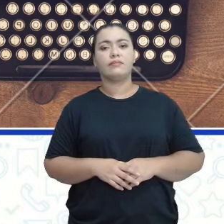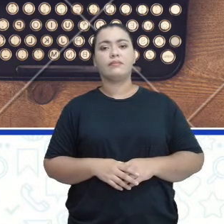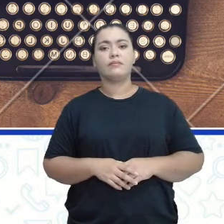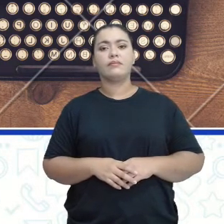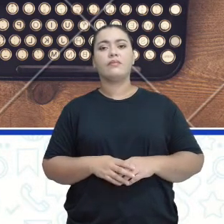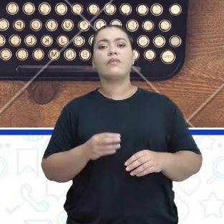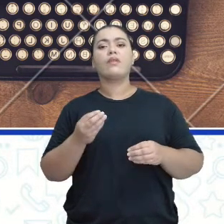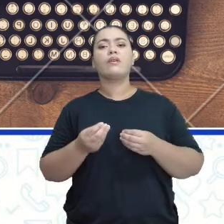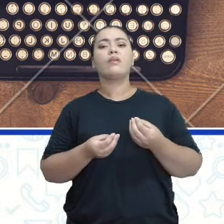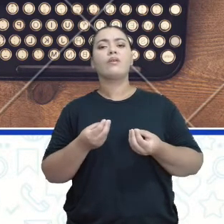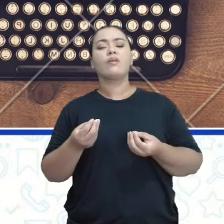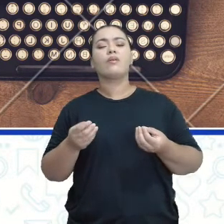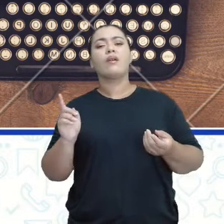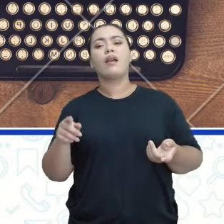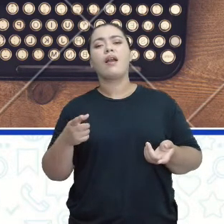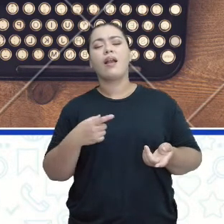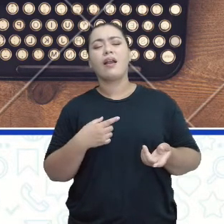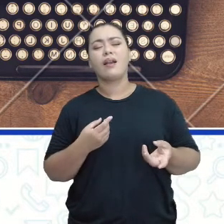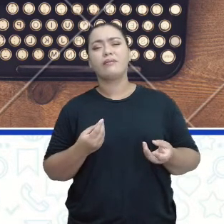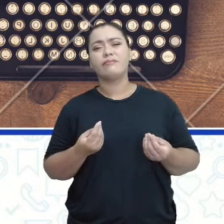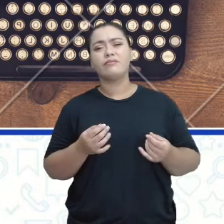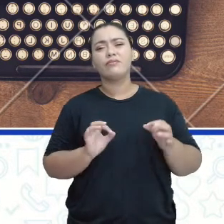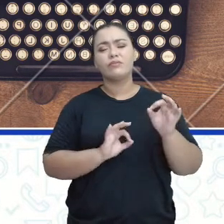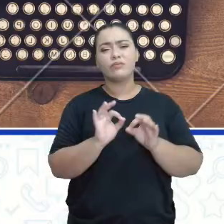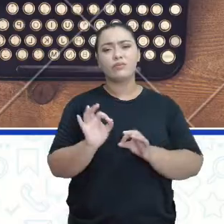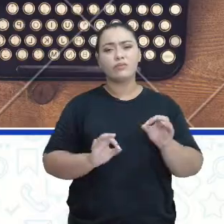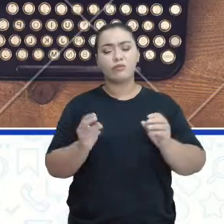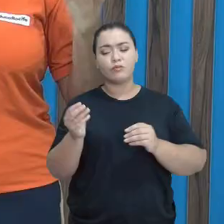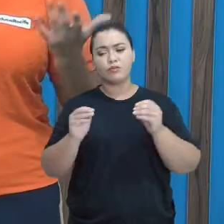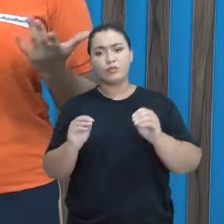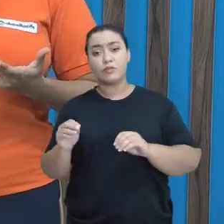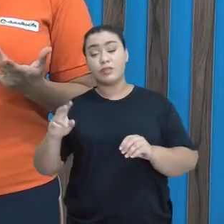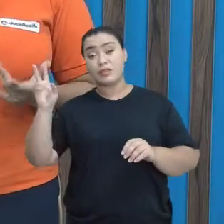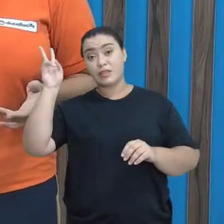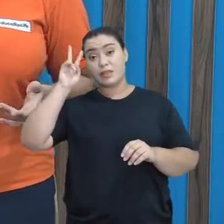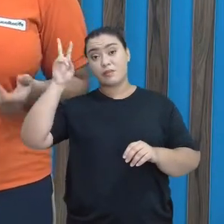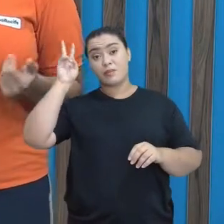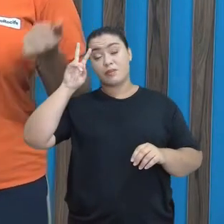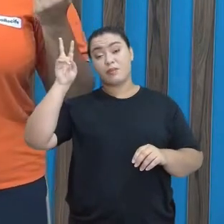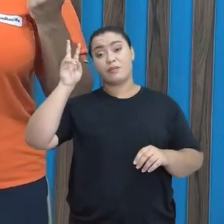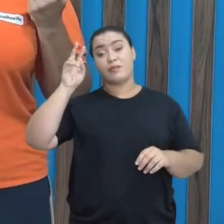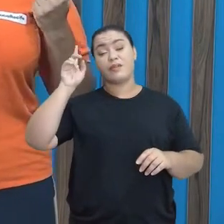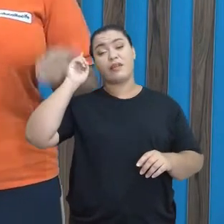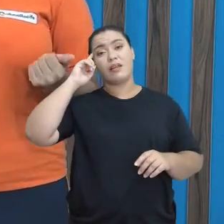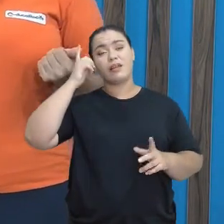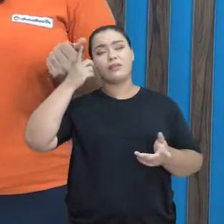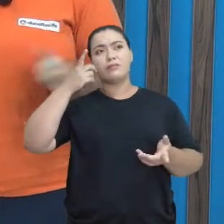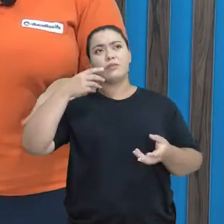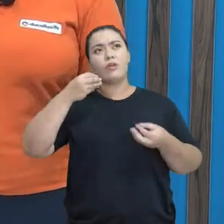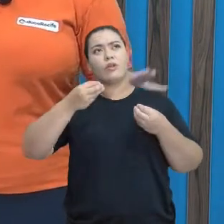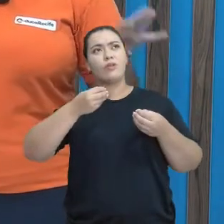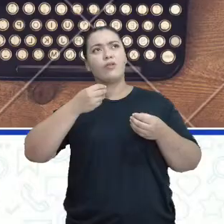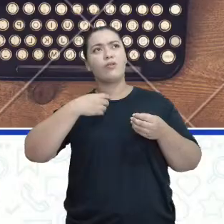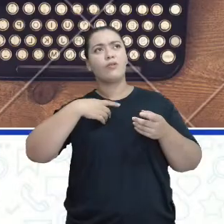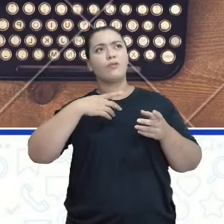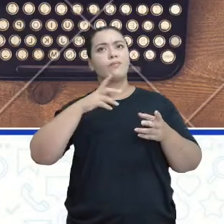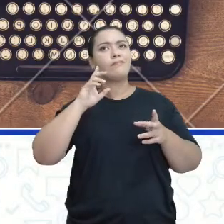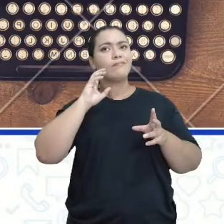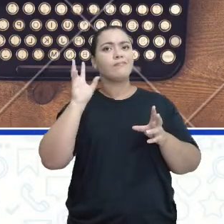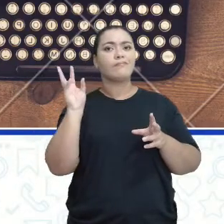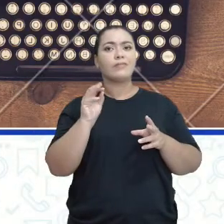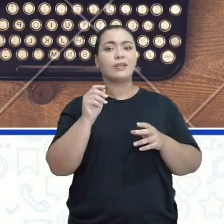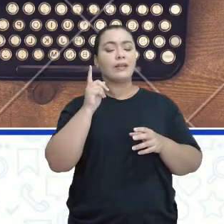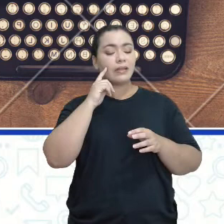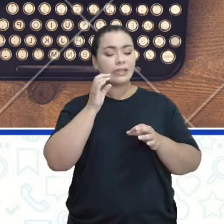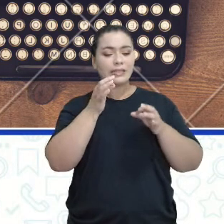Enfim, como essa montagem, né, das lembranças, que não são completamente capturáveis, são moventes.